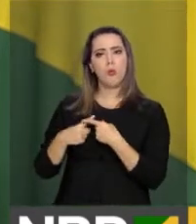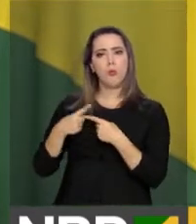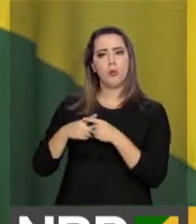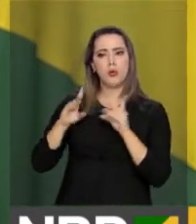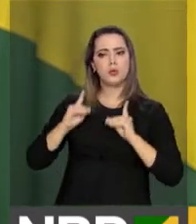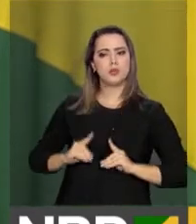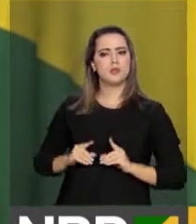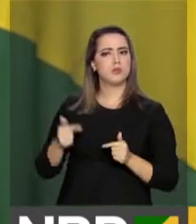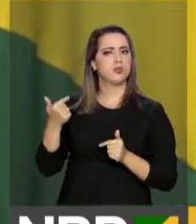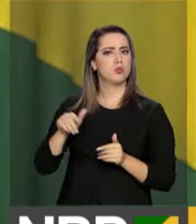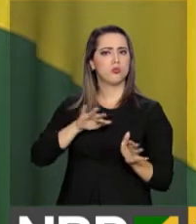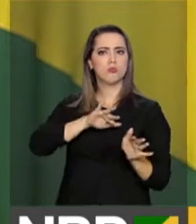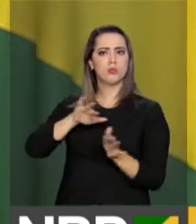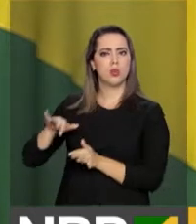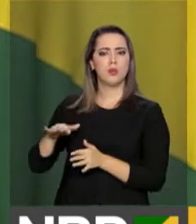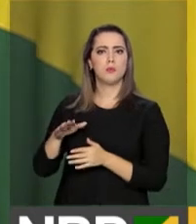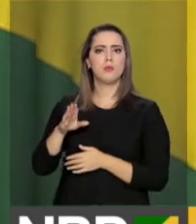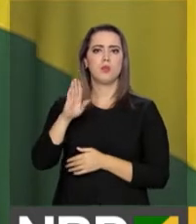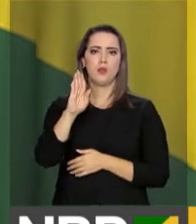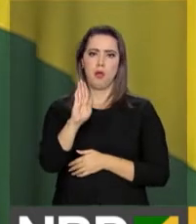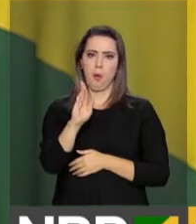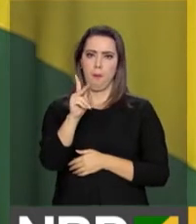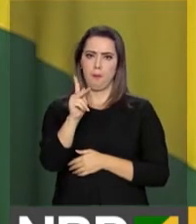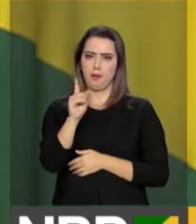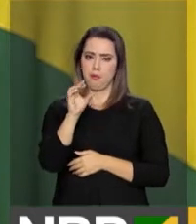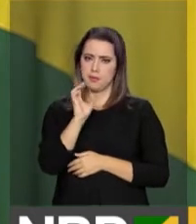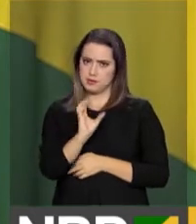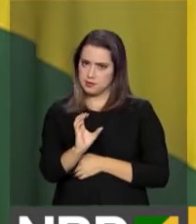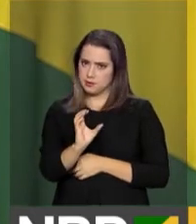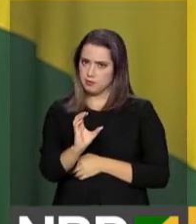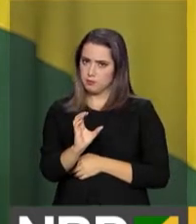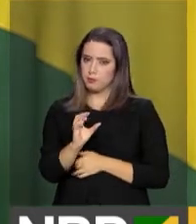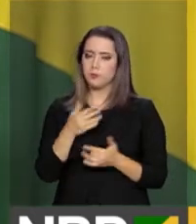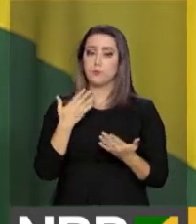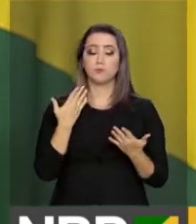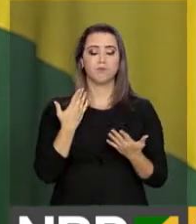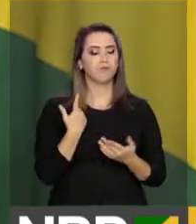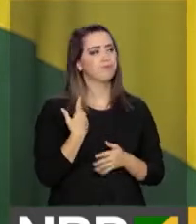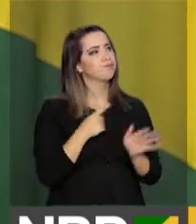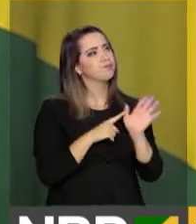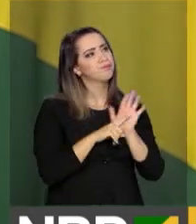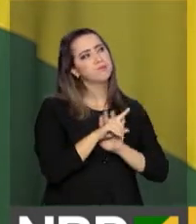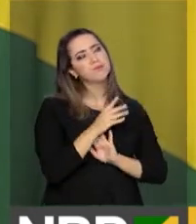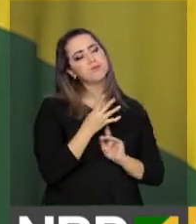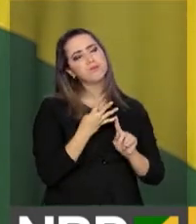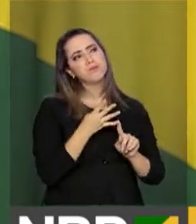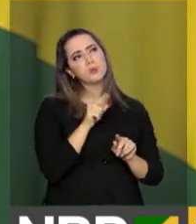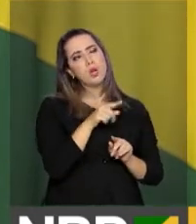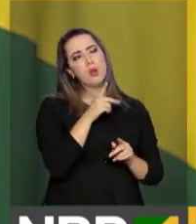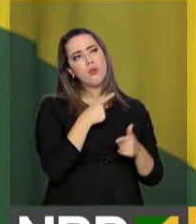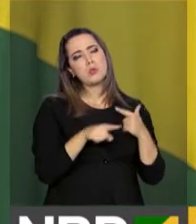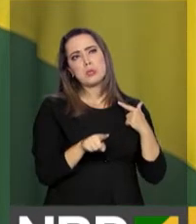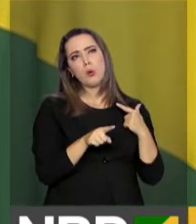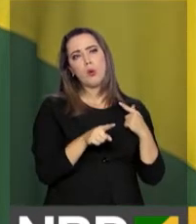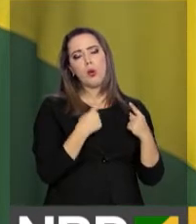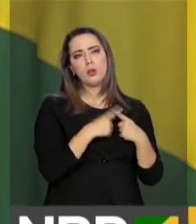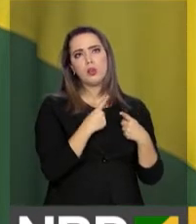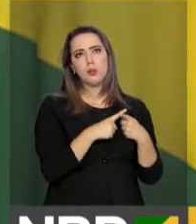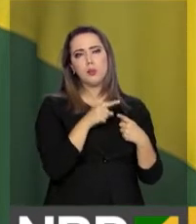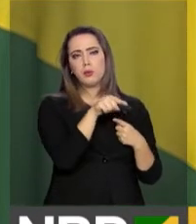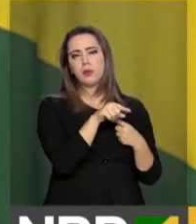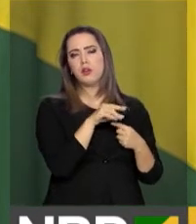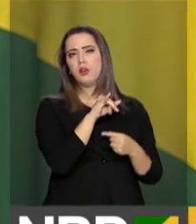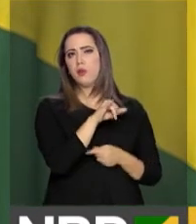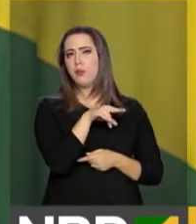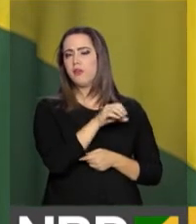fora do chamado benefício de prestação continuada você é contra porque a reforma